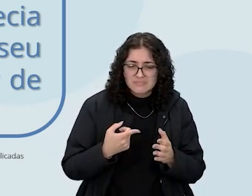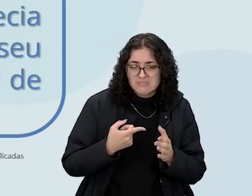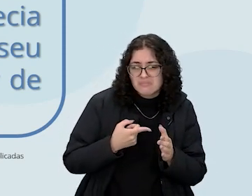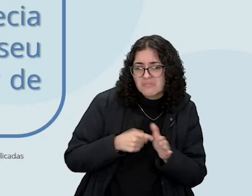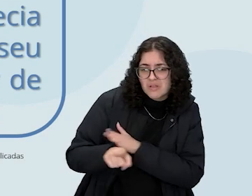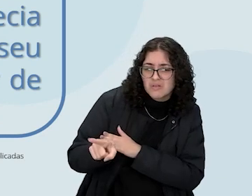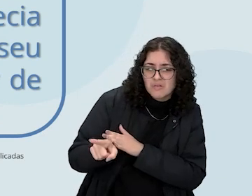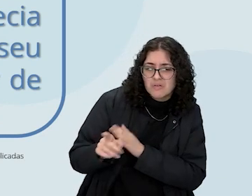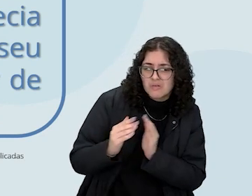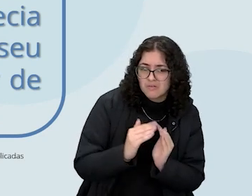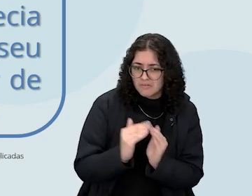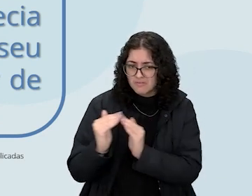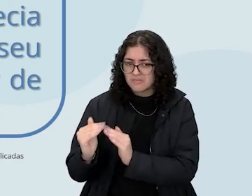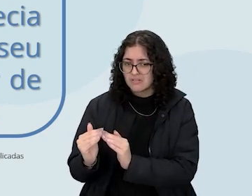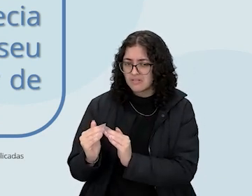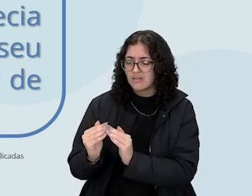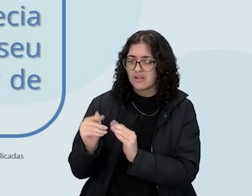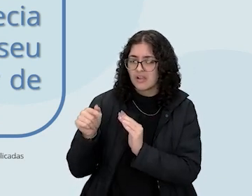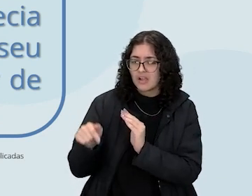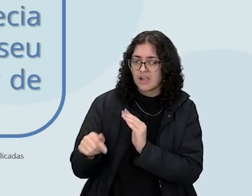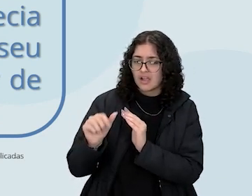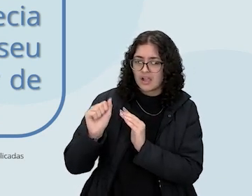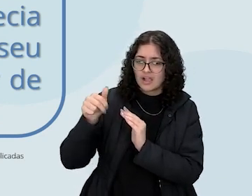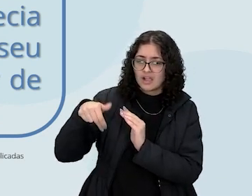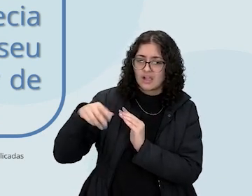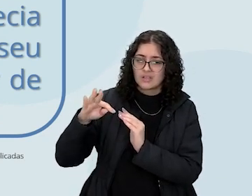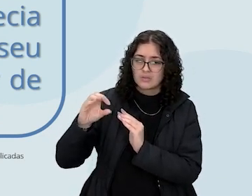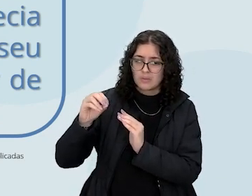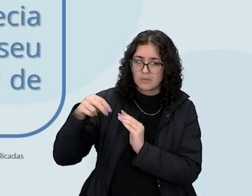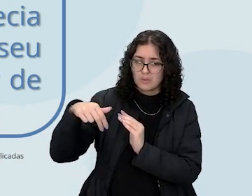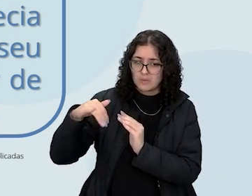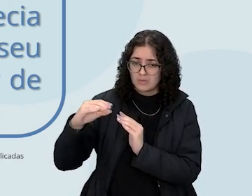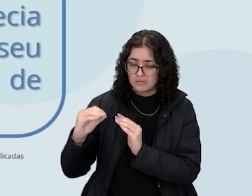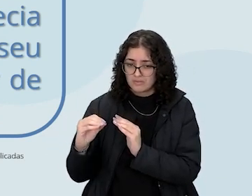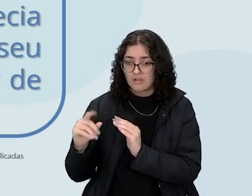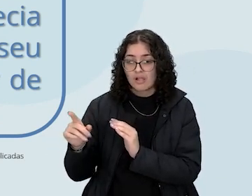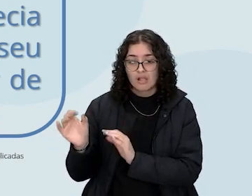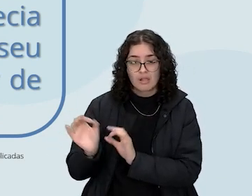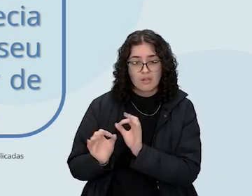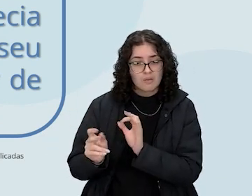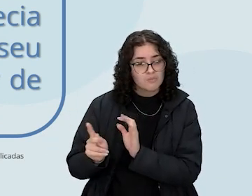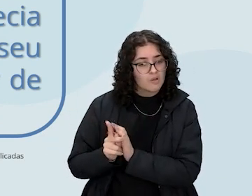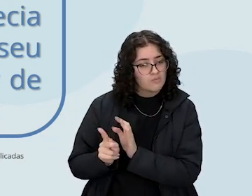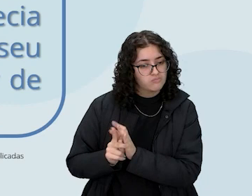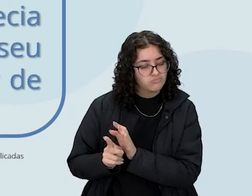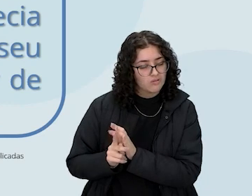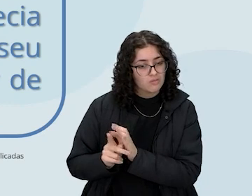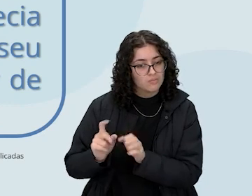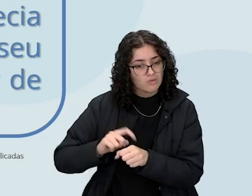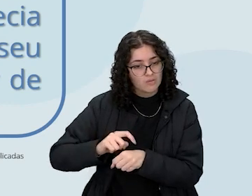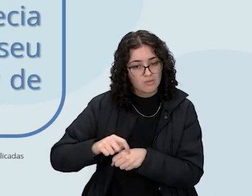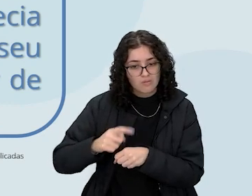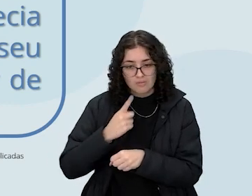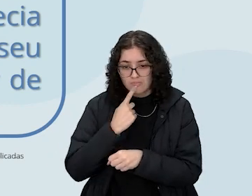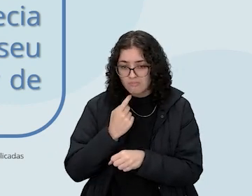perguntou ao seu vizinho, seu Antônio, produtor e fornecedor de morangos para